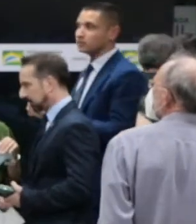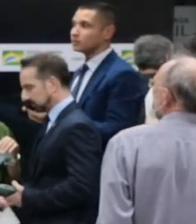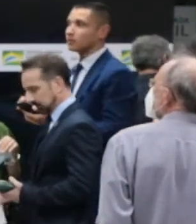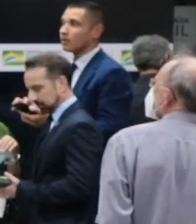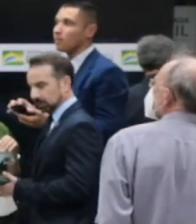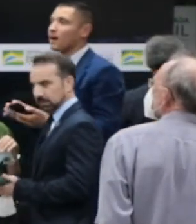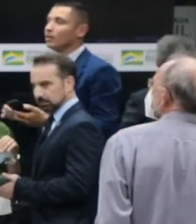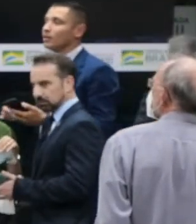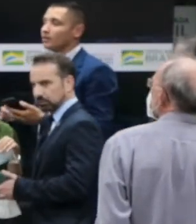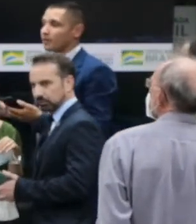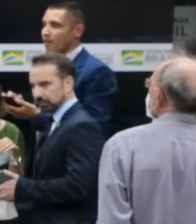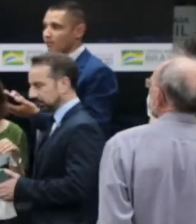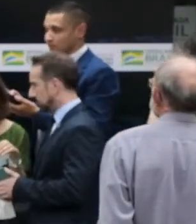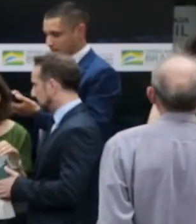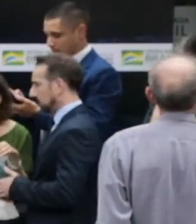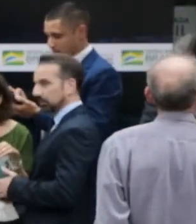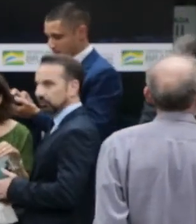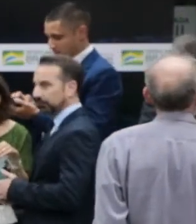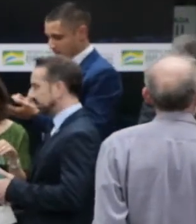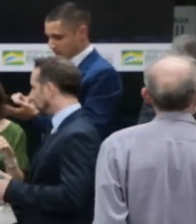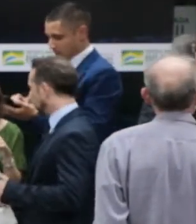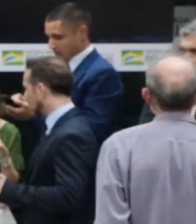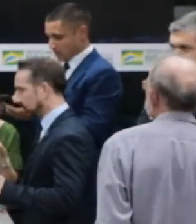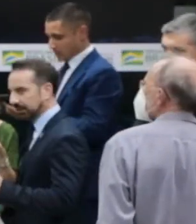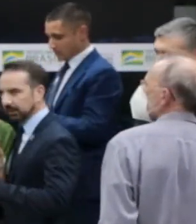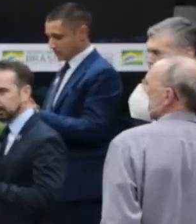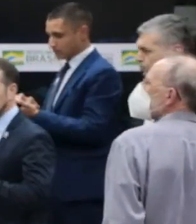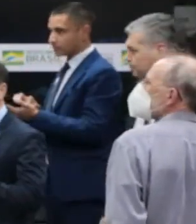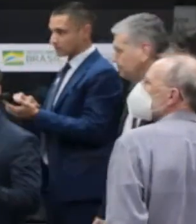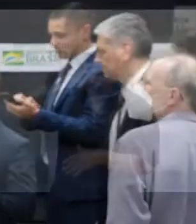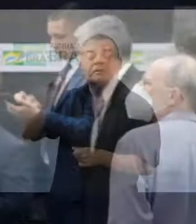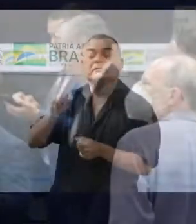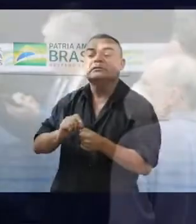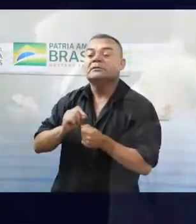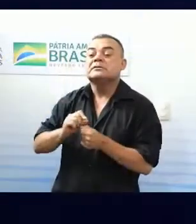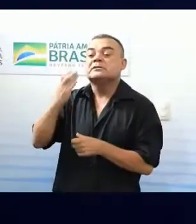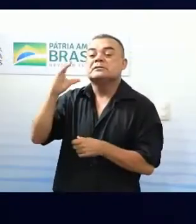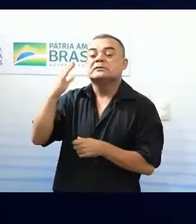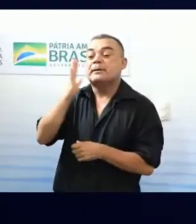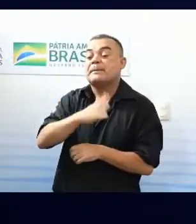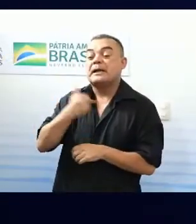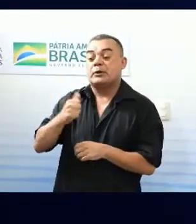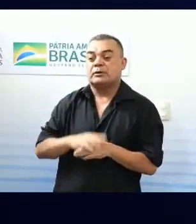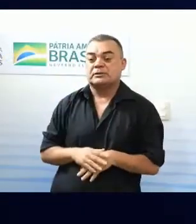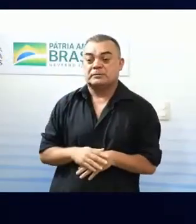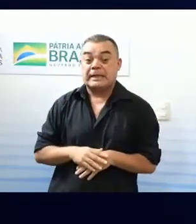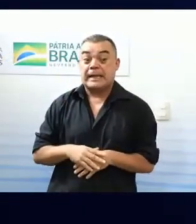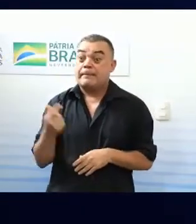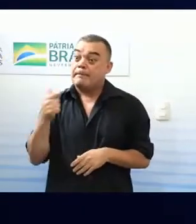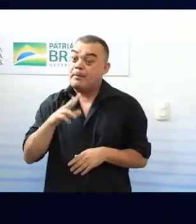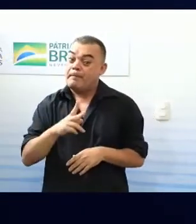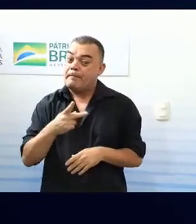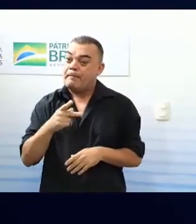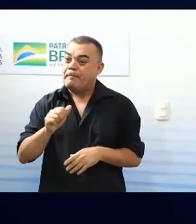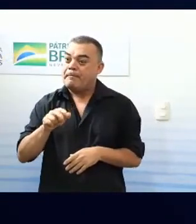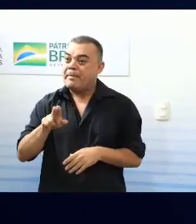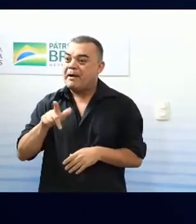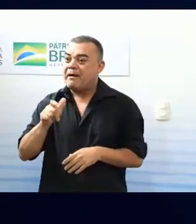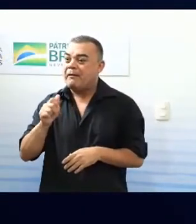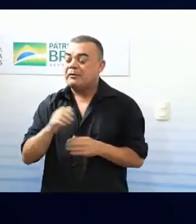Materiais Avançados, Desenvolvimento de Vacinas Nacionais, dentre outros. Eu tenho certeza que ele vai fazer um trabalho